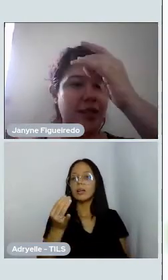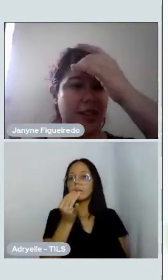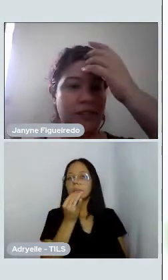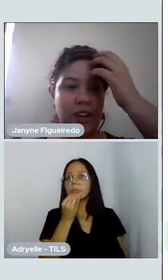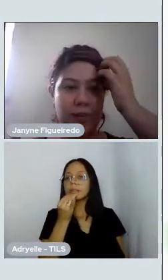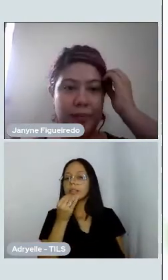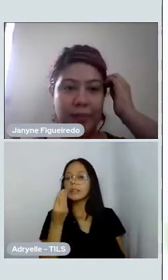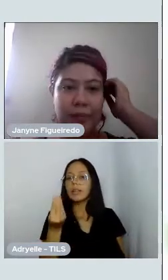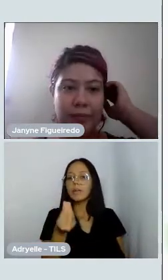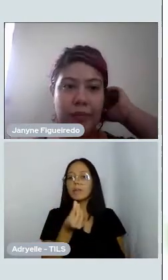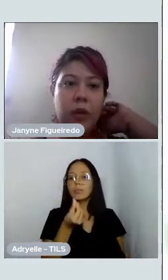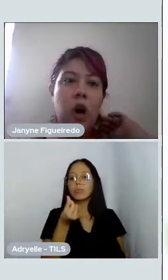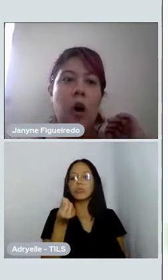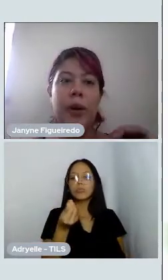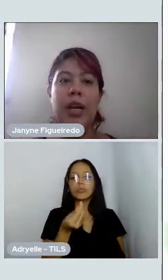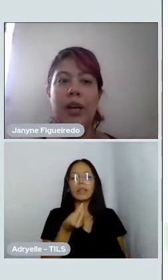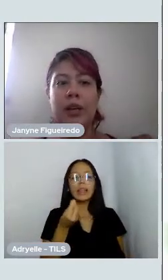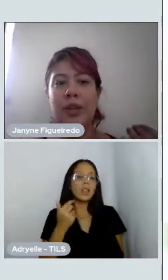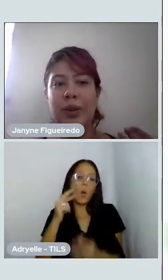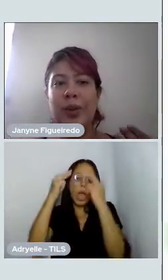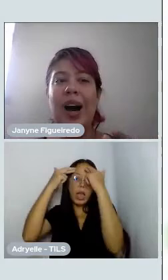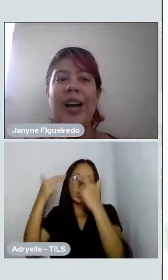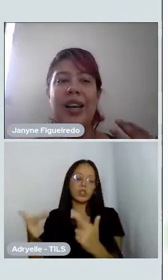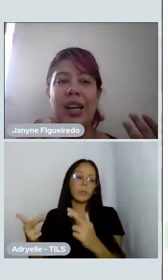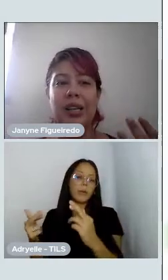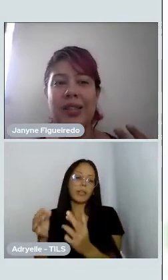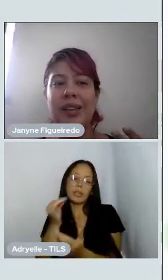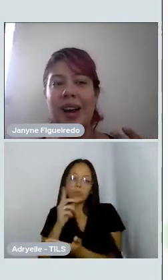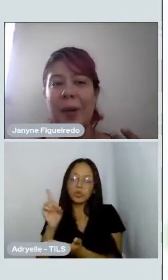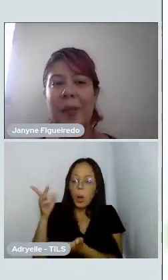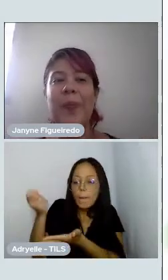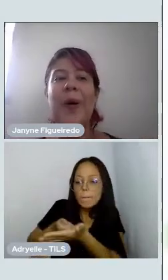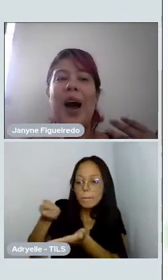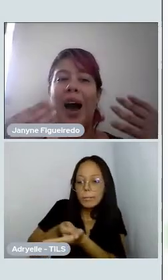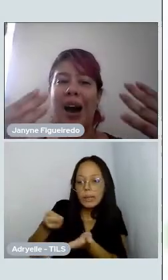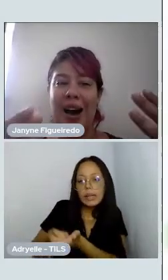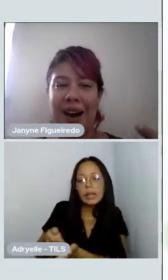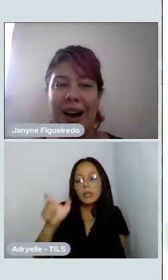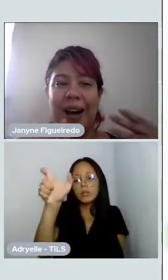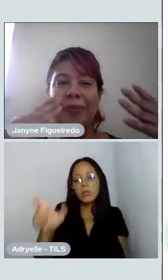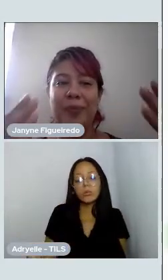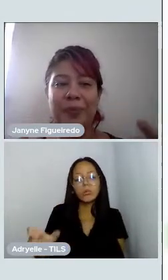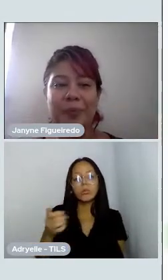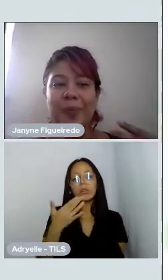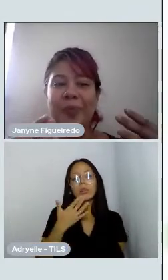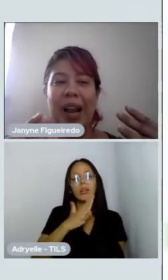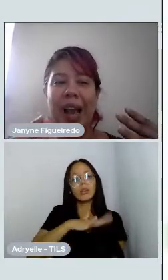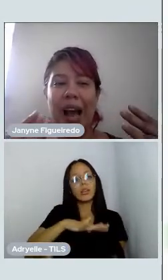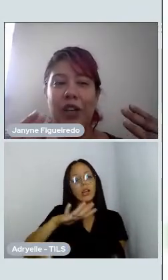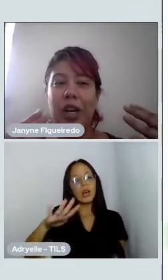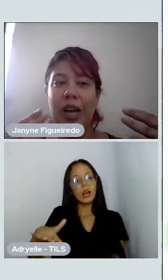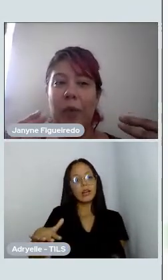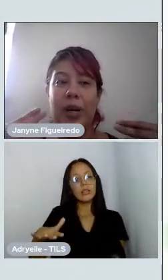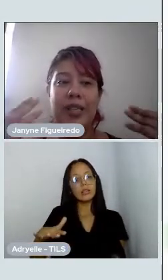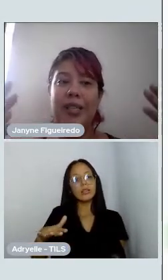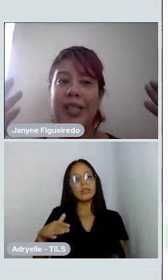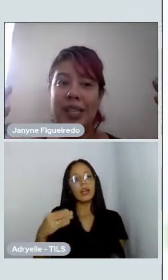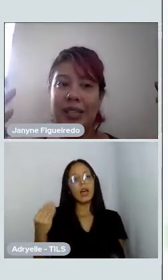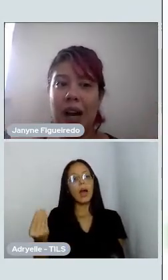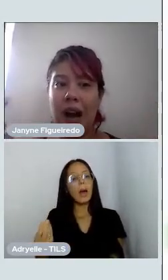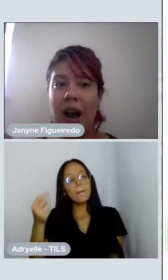digamos que invasiva, obrigando a criança a achar